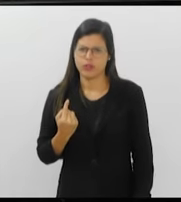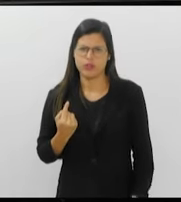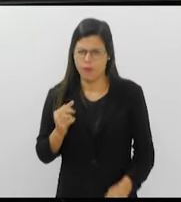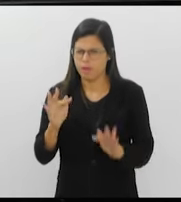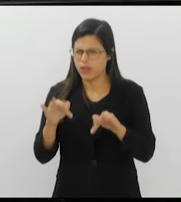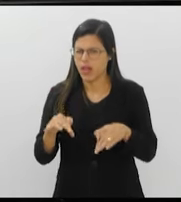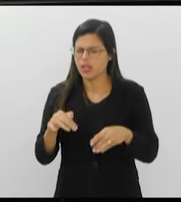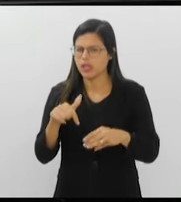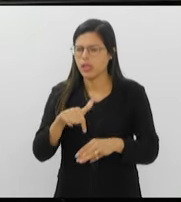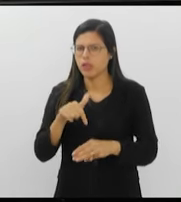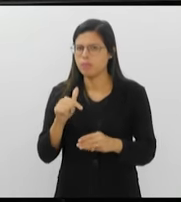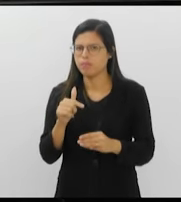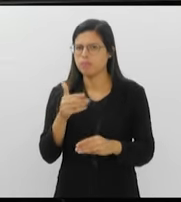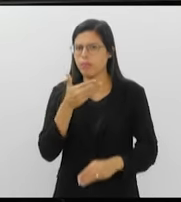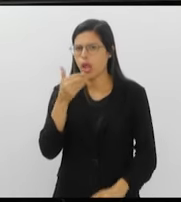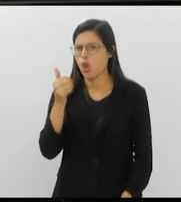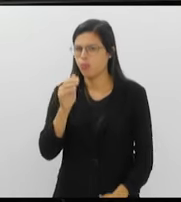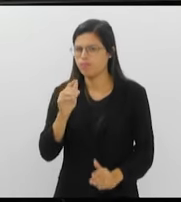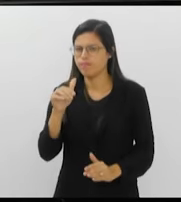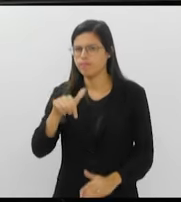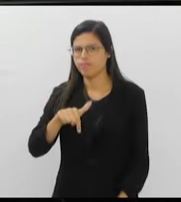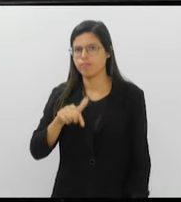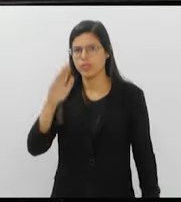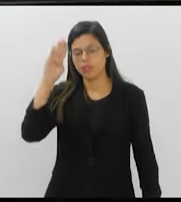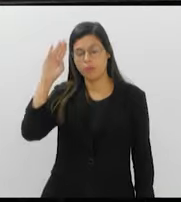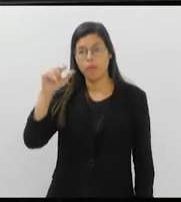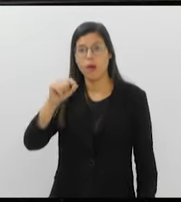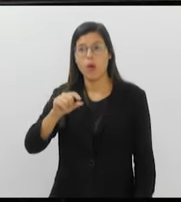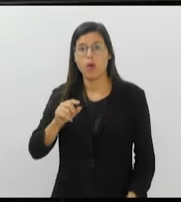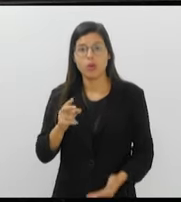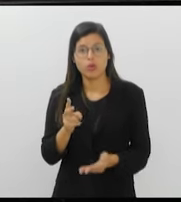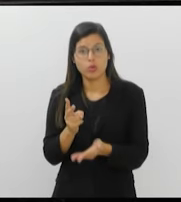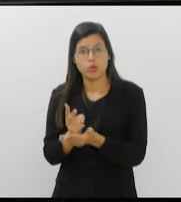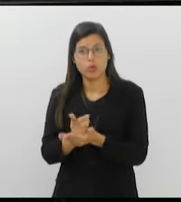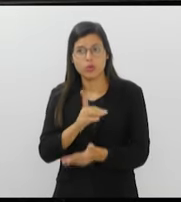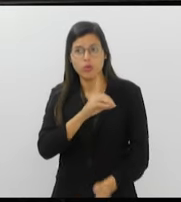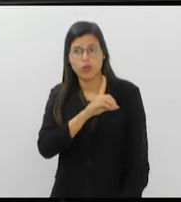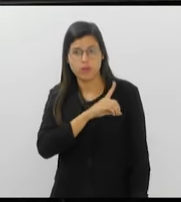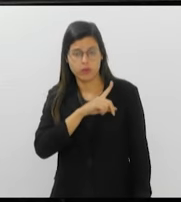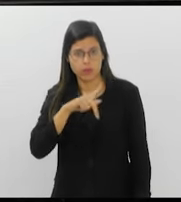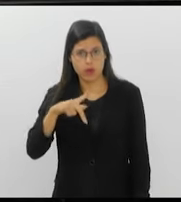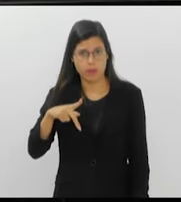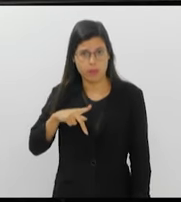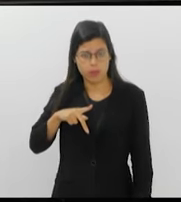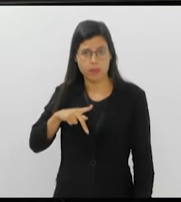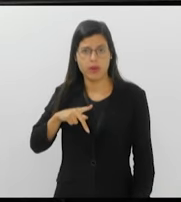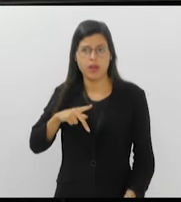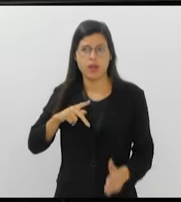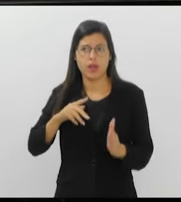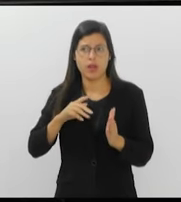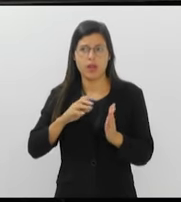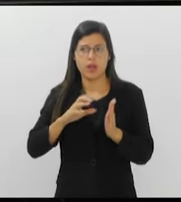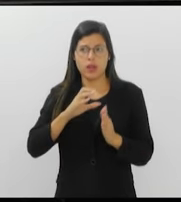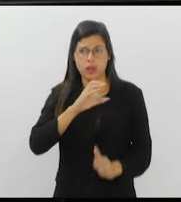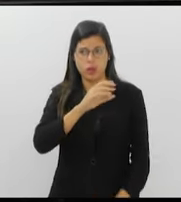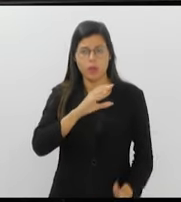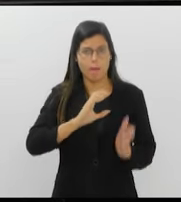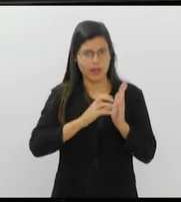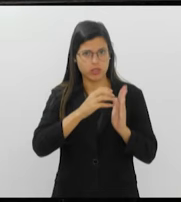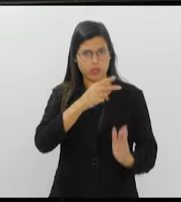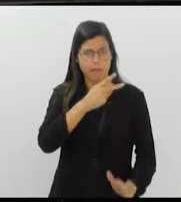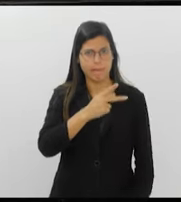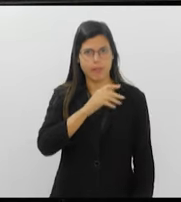bolo. E aí eles continuam, a Defensoria Pública e o PSB continuam. A Defensoria na